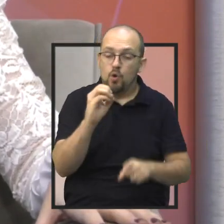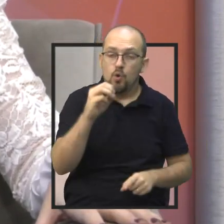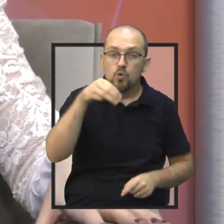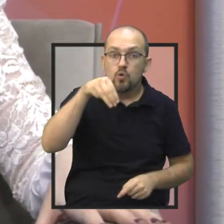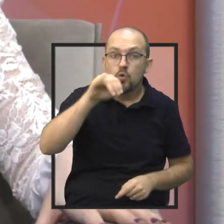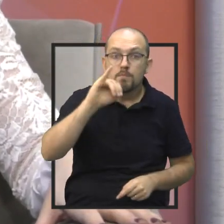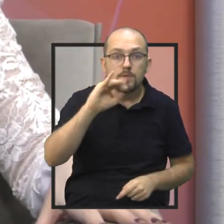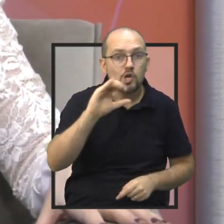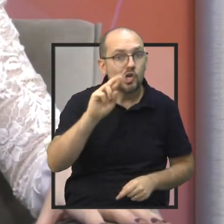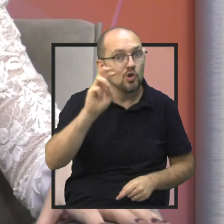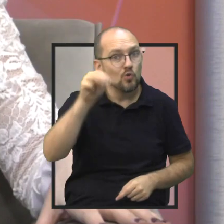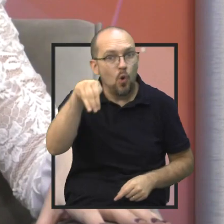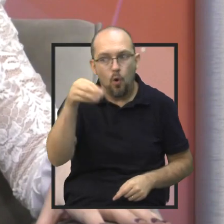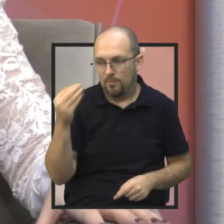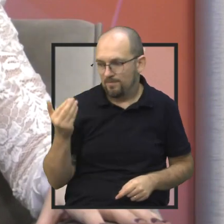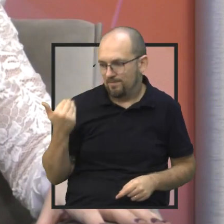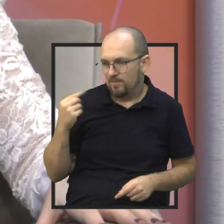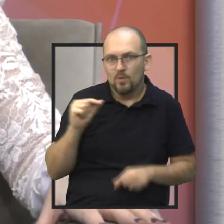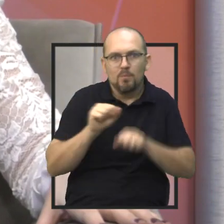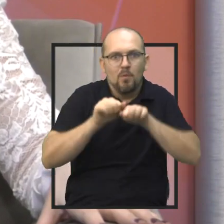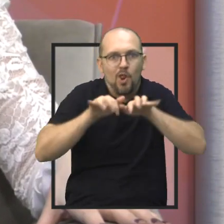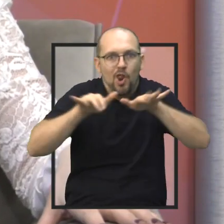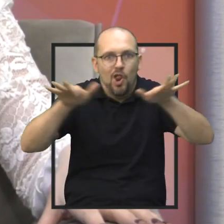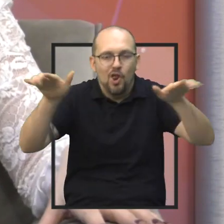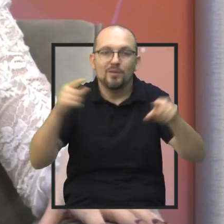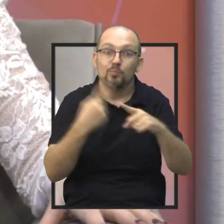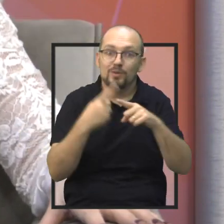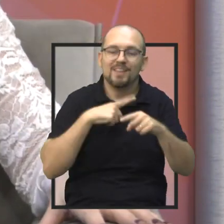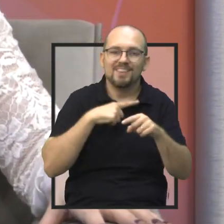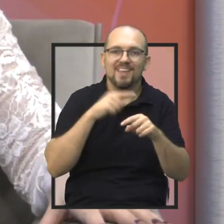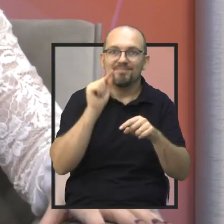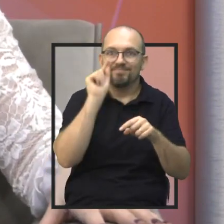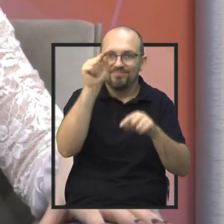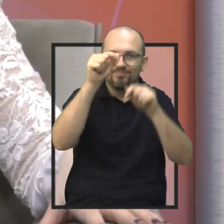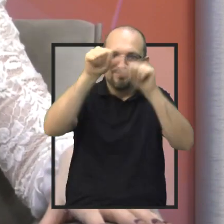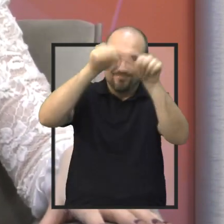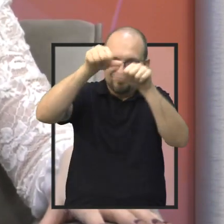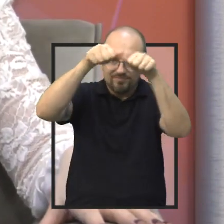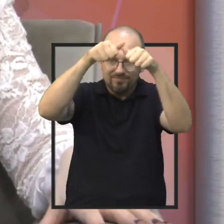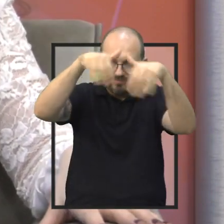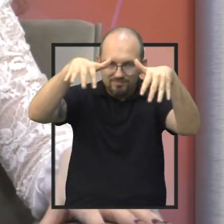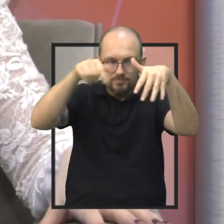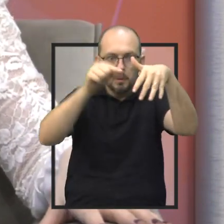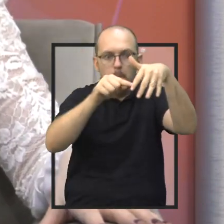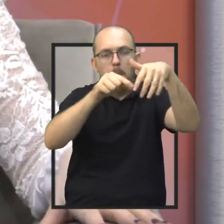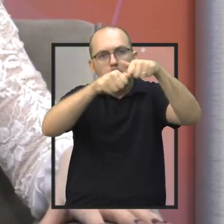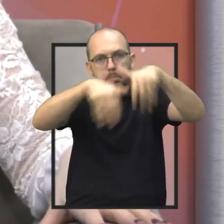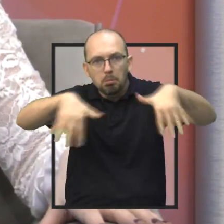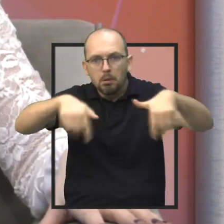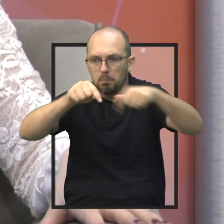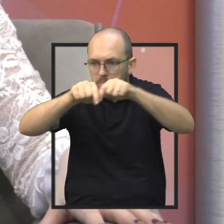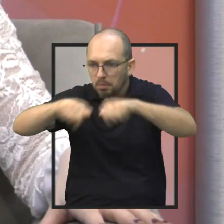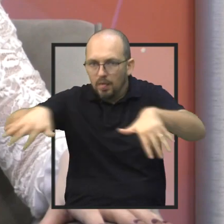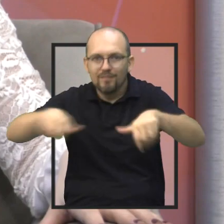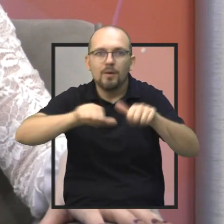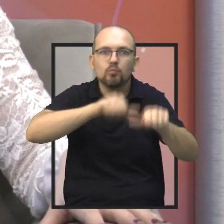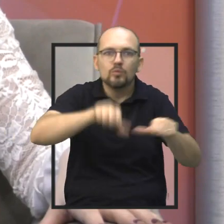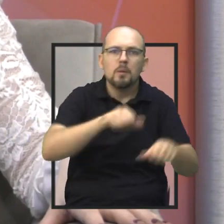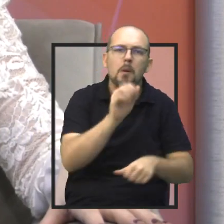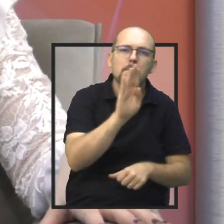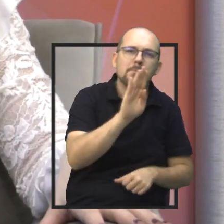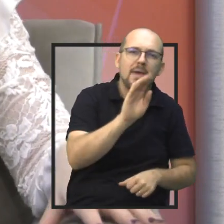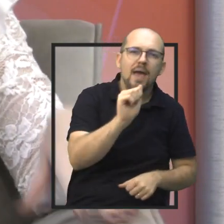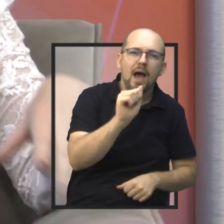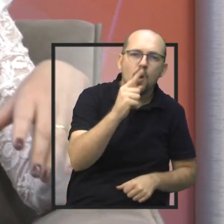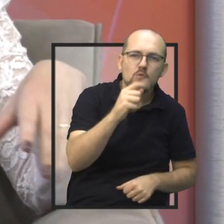está circulando atualmente, e suas subvariantes, né? Porque além da variante ainda tem as subvariantes, BA1, BA2,